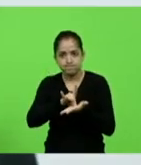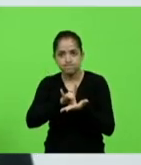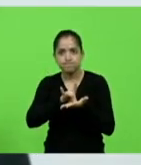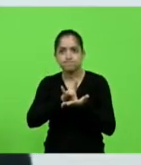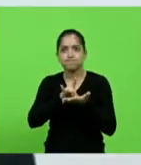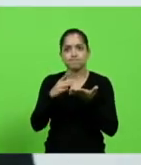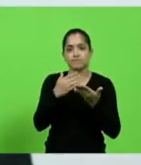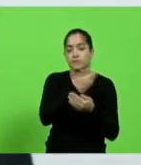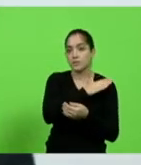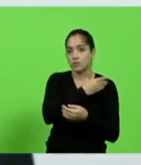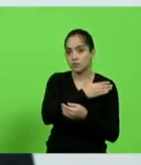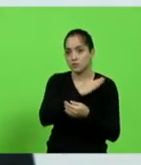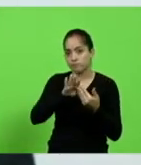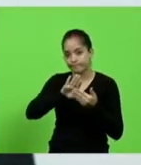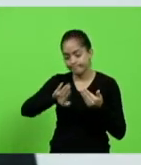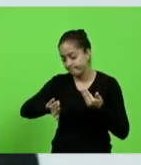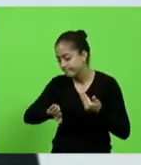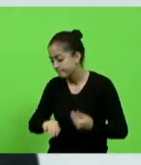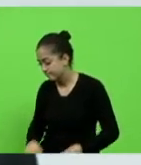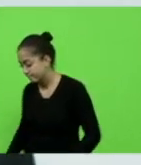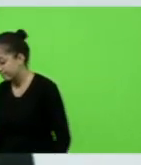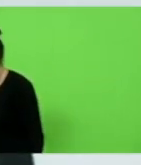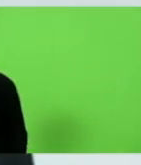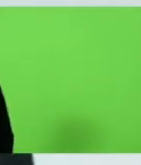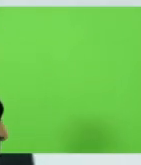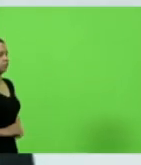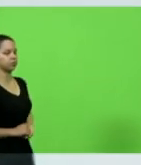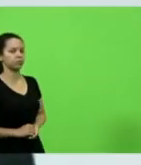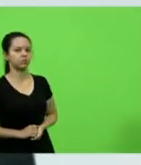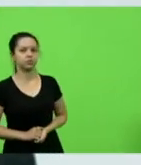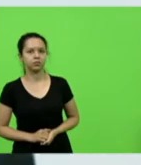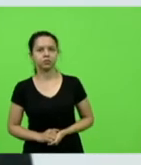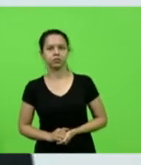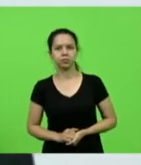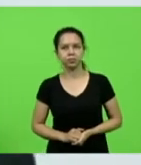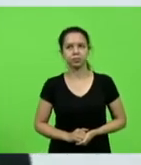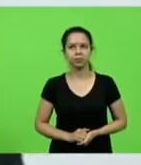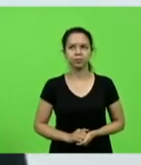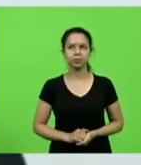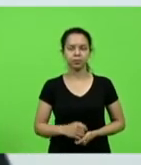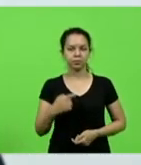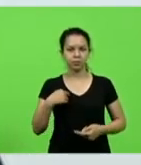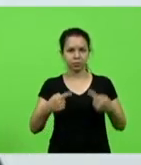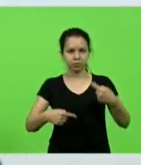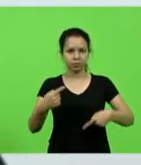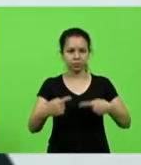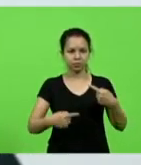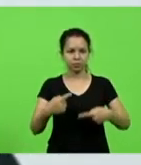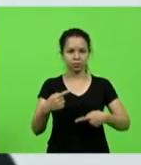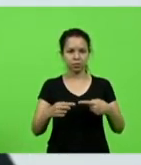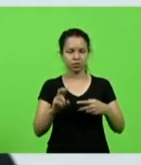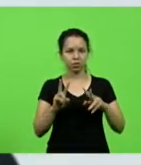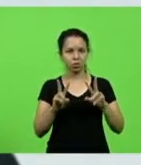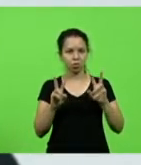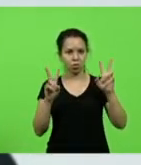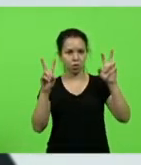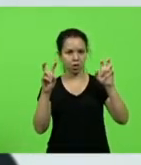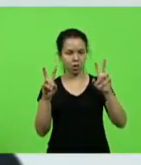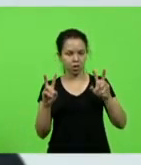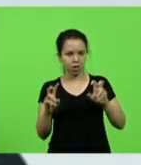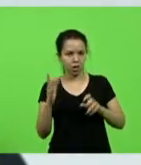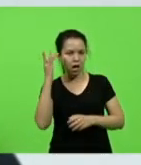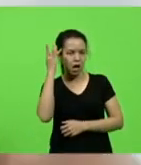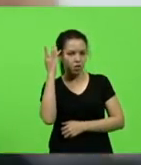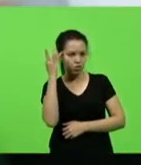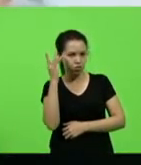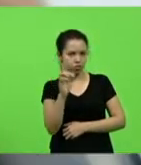preconceitos. E não vou tratar aqui de suposições, me permitam essa liberdade, e